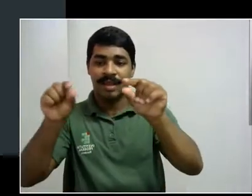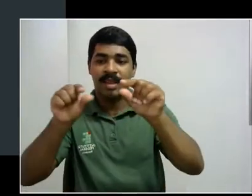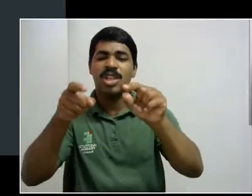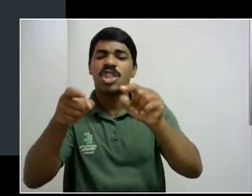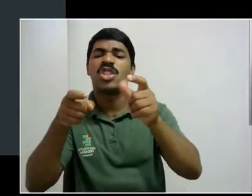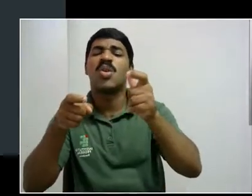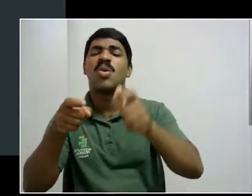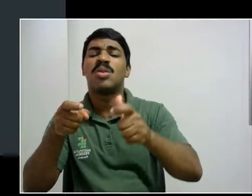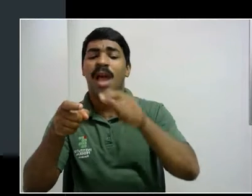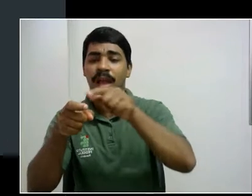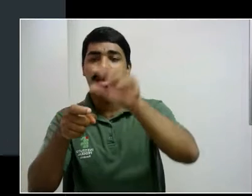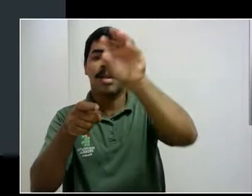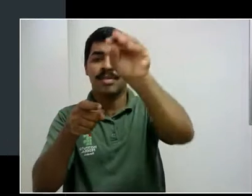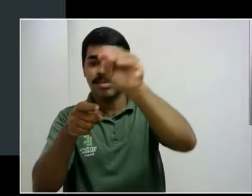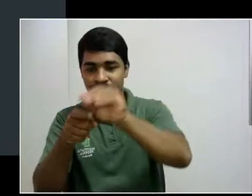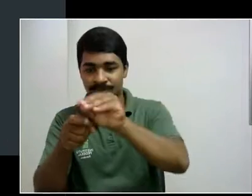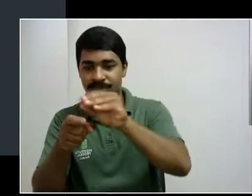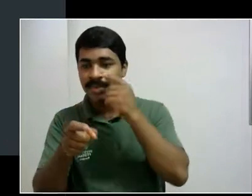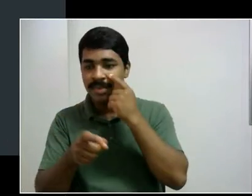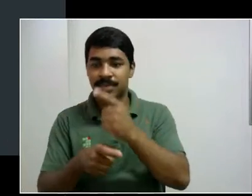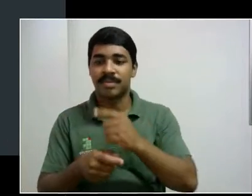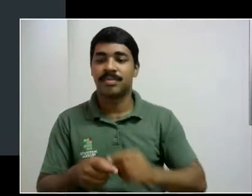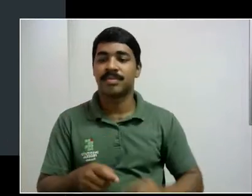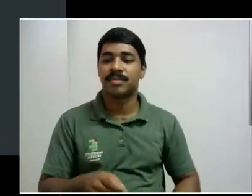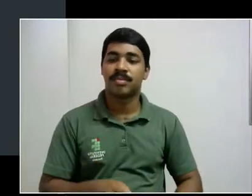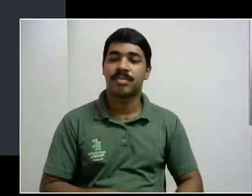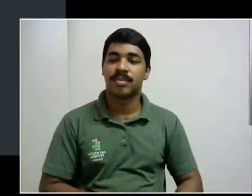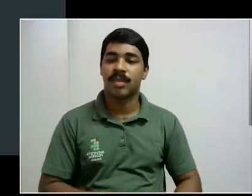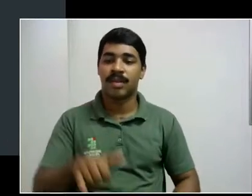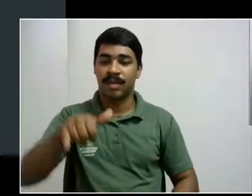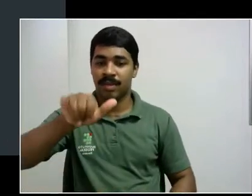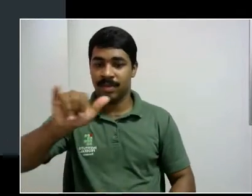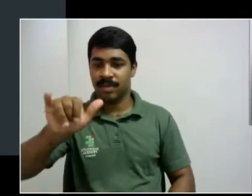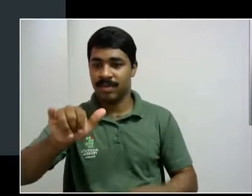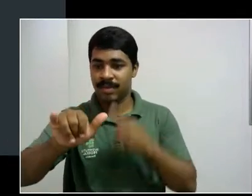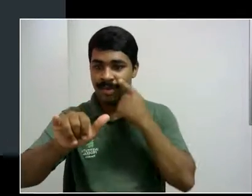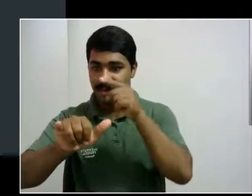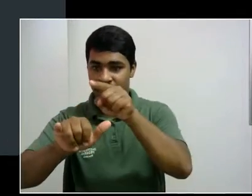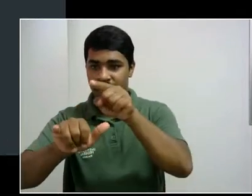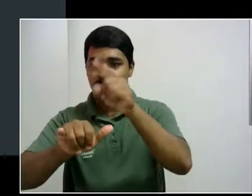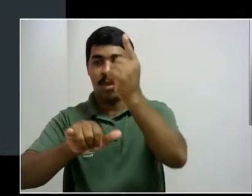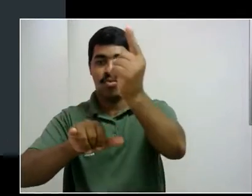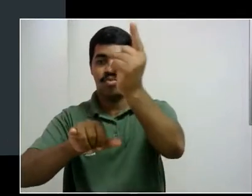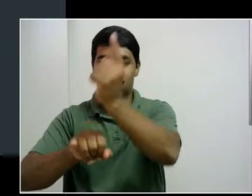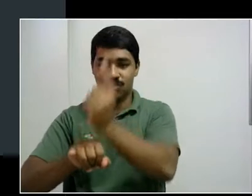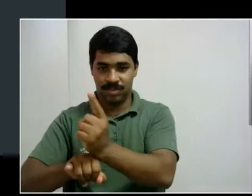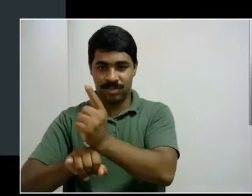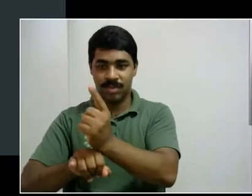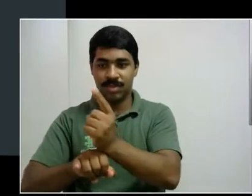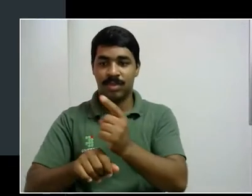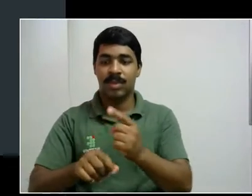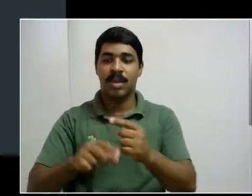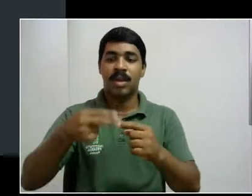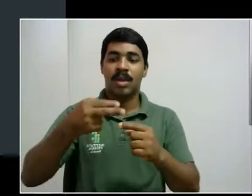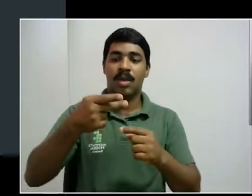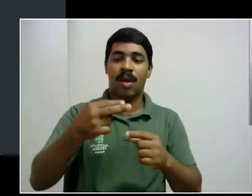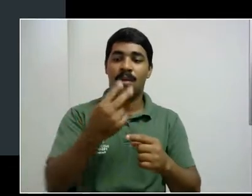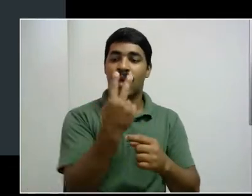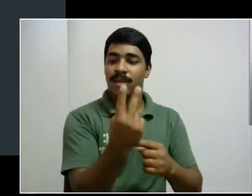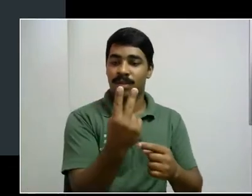Então vai ficar assim, ó. 1, que é y aqui, né? Y vai ser 1, é igual a 2